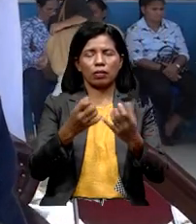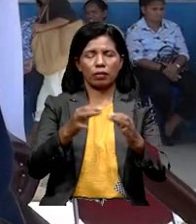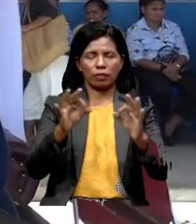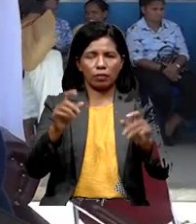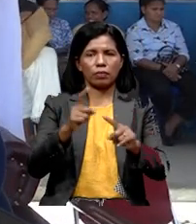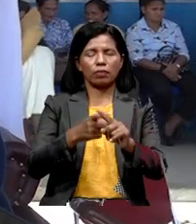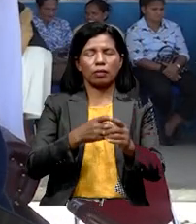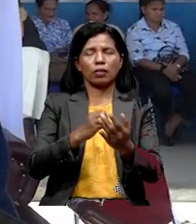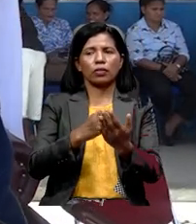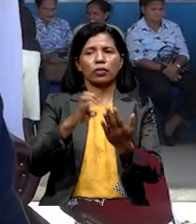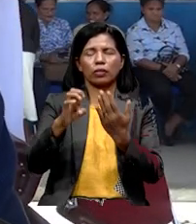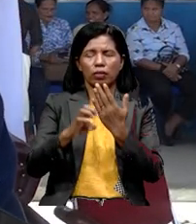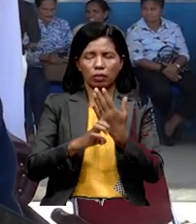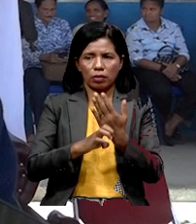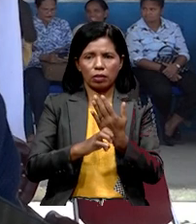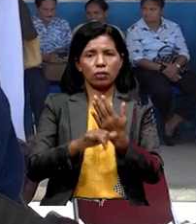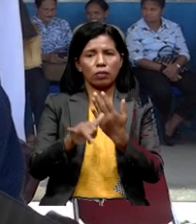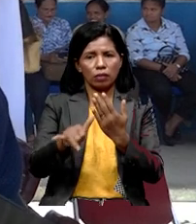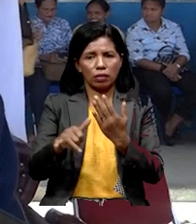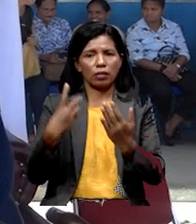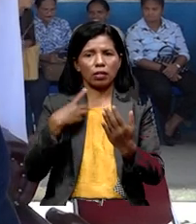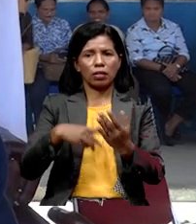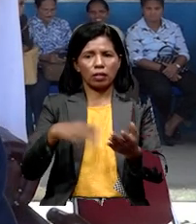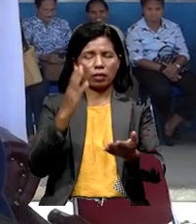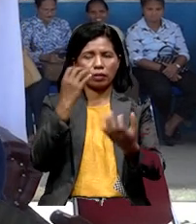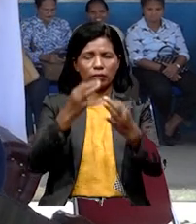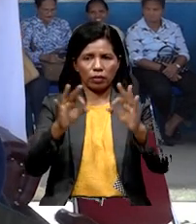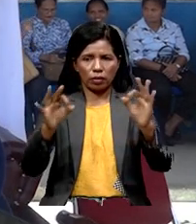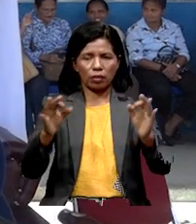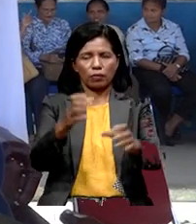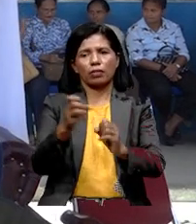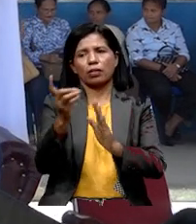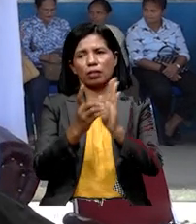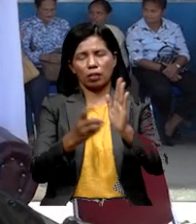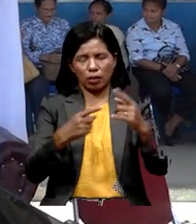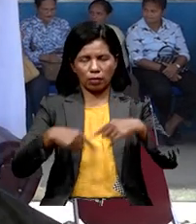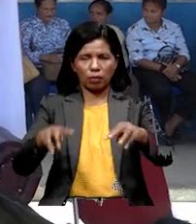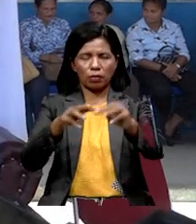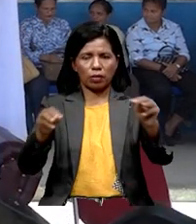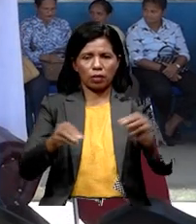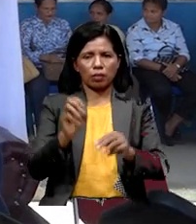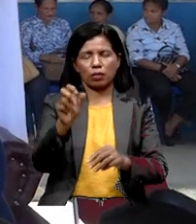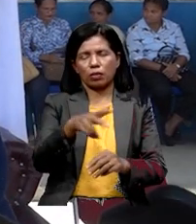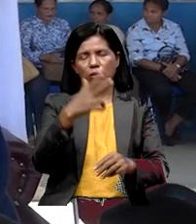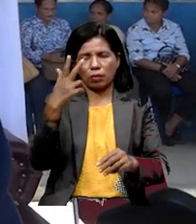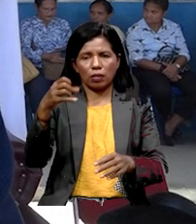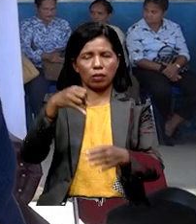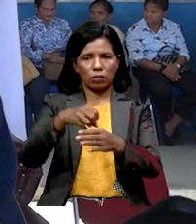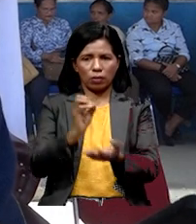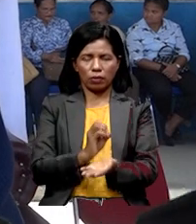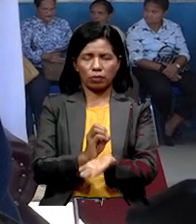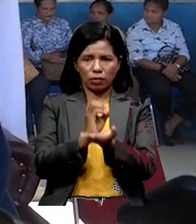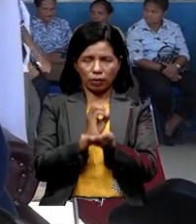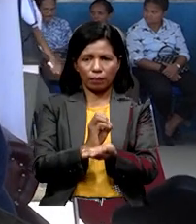juilu ita terminona termino ni proseso de levantamento de dados ne baia municipio San Recinto inclu rayonian